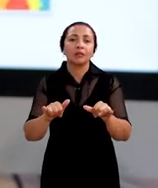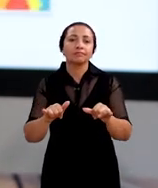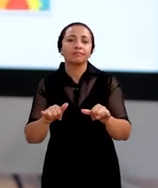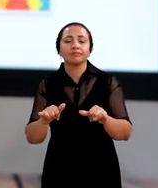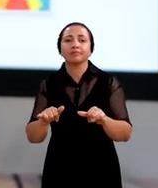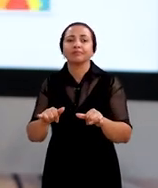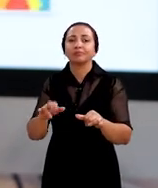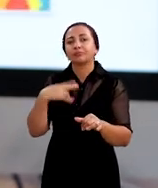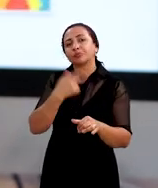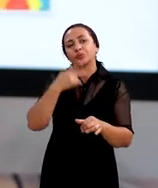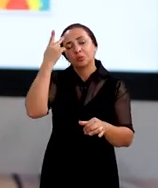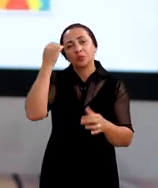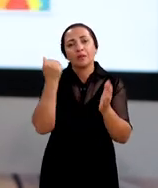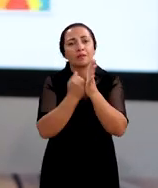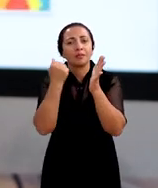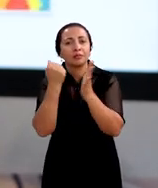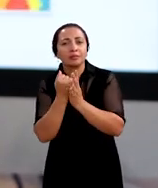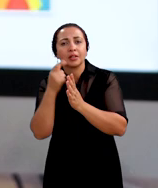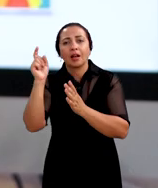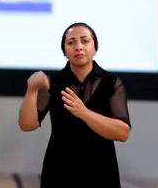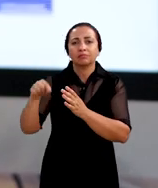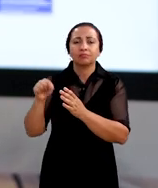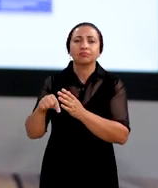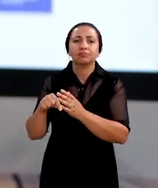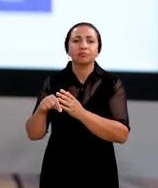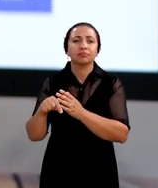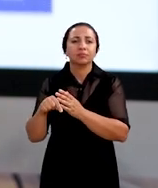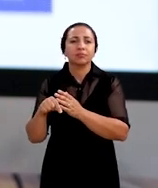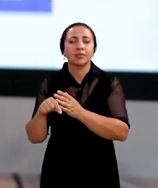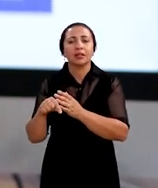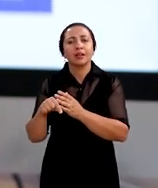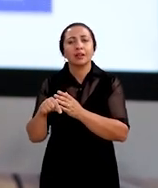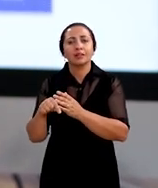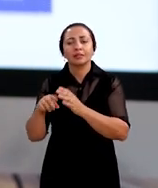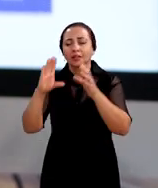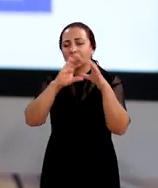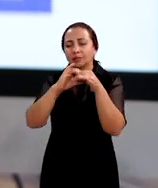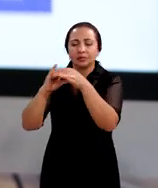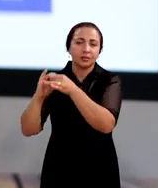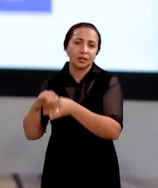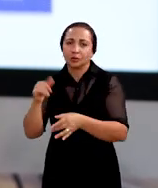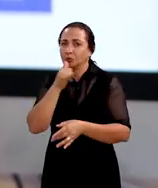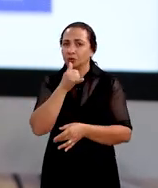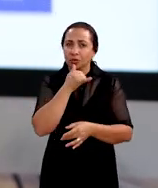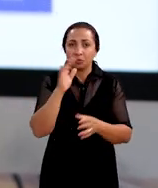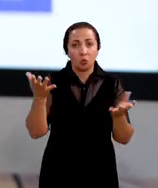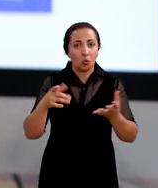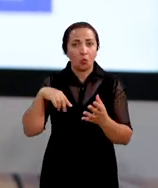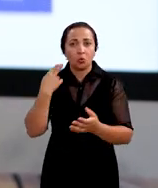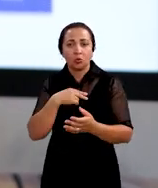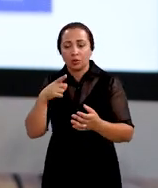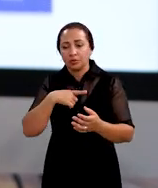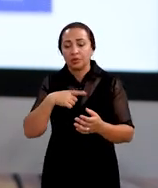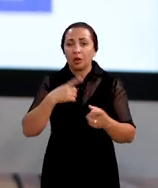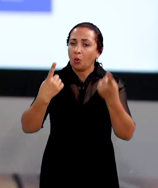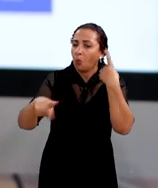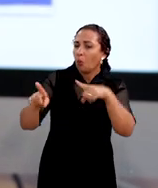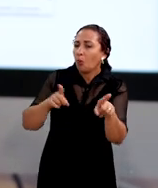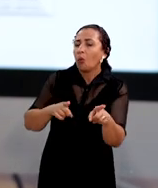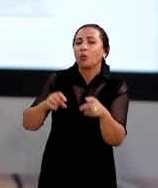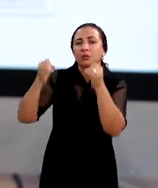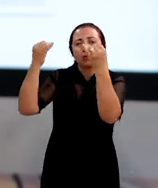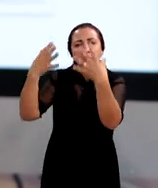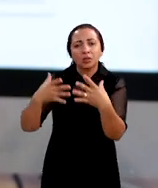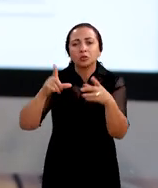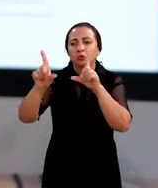no mercado para a gente validar esse contexto. Por exemplo, hoje a gente já